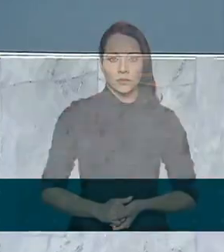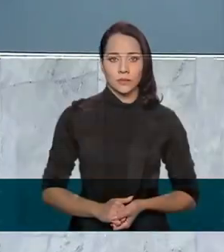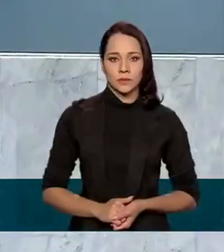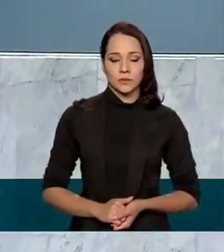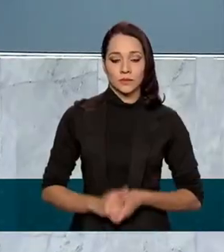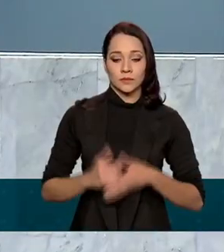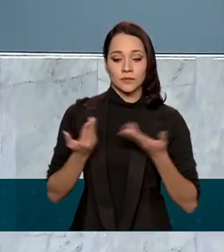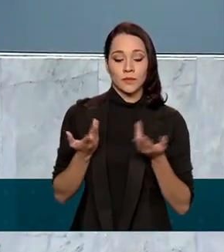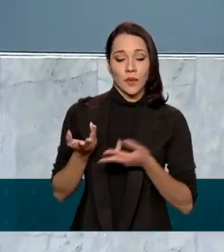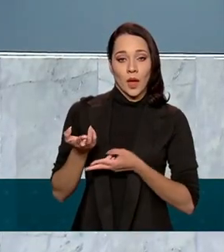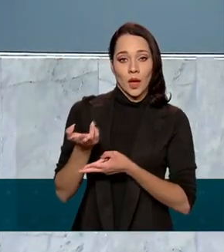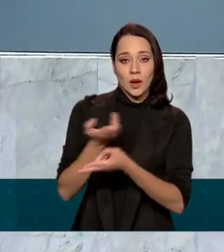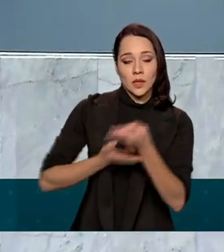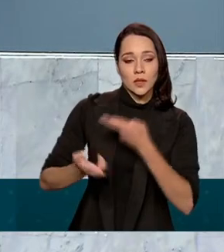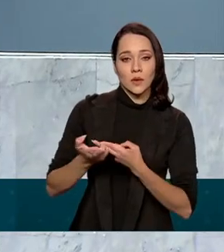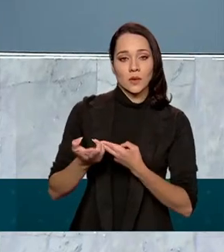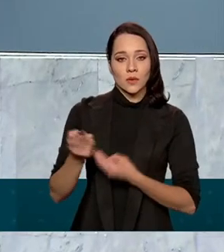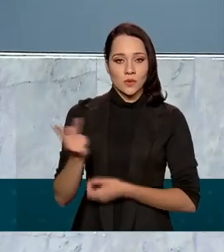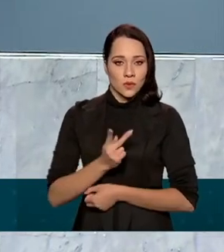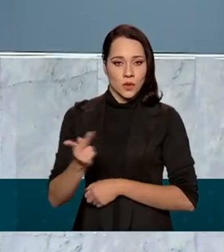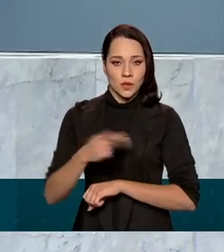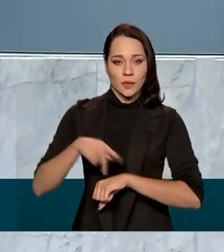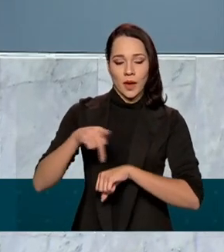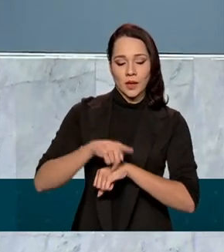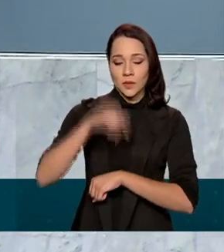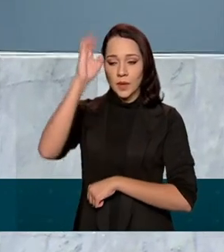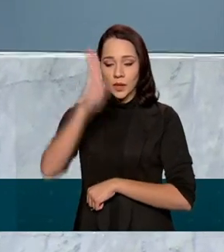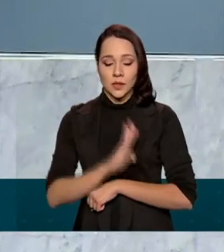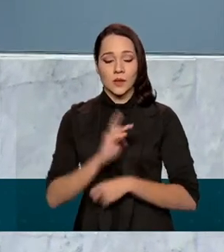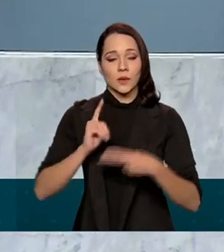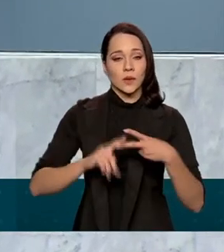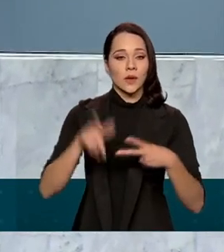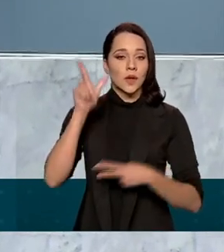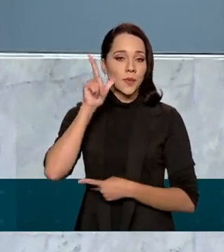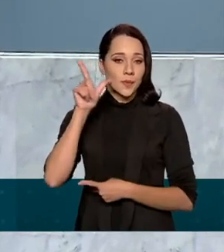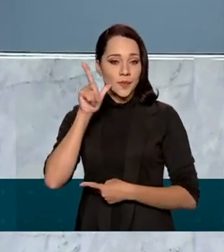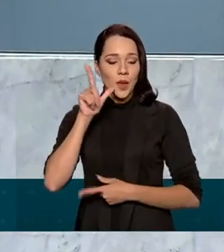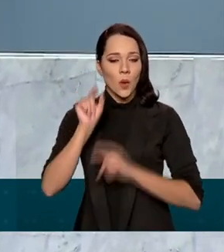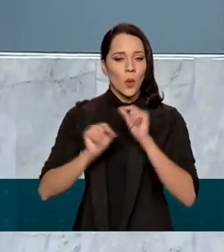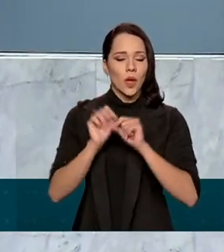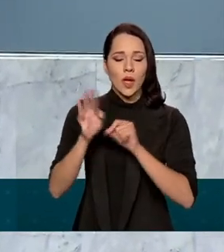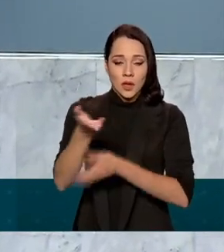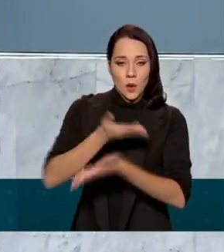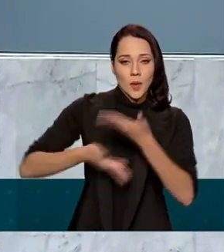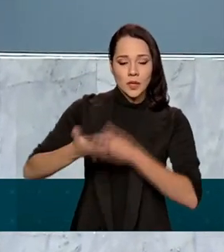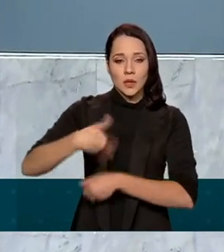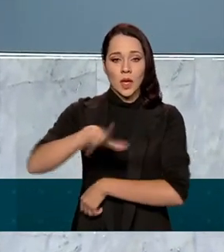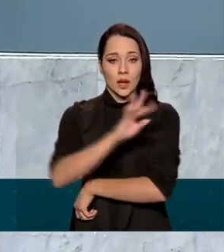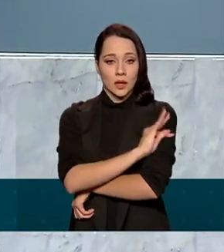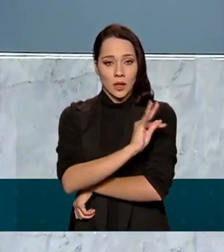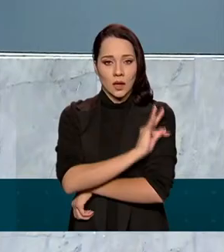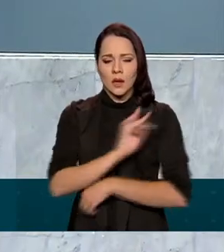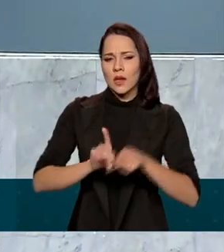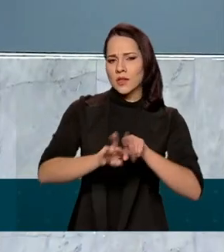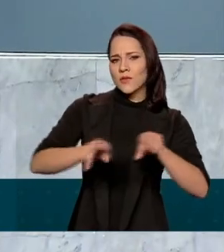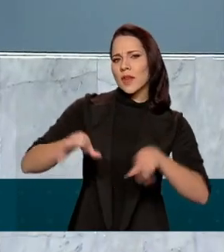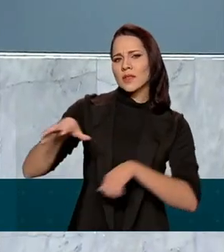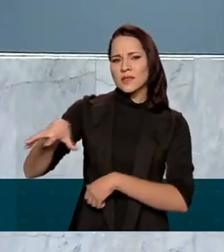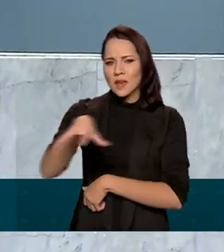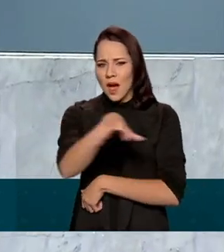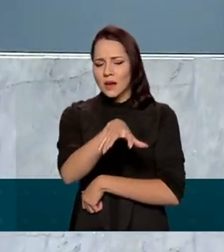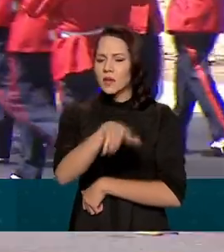Bem, a relação bilateral entre Brasil e Guiné-Bissau, como eu já disse, ela é marcada pela cooperação técnica em diversas